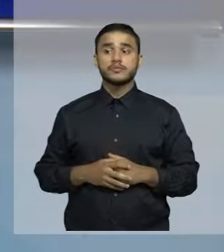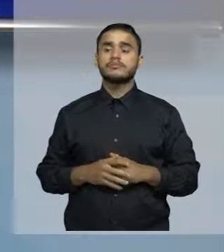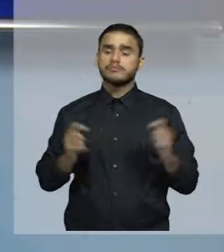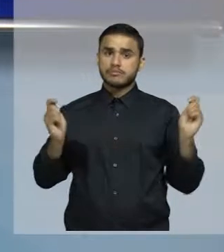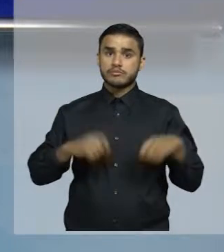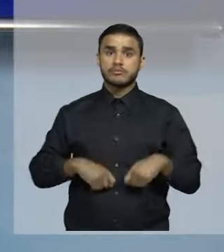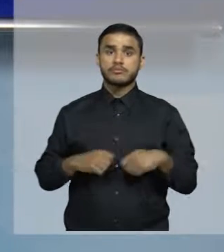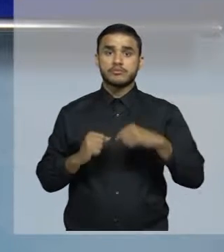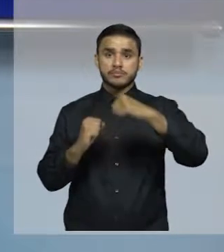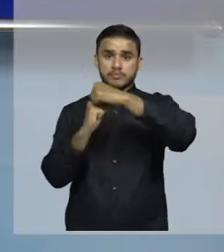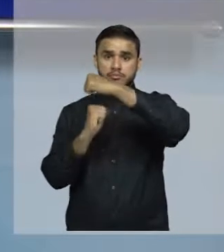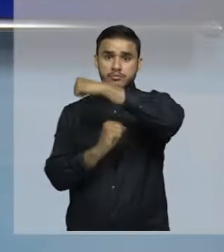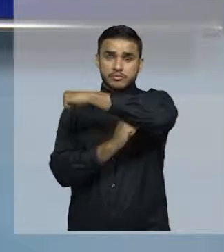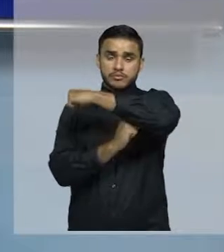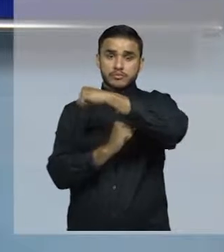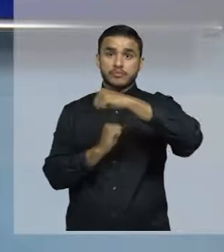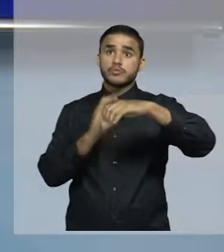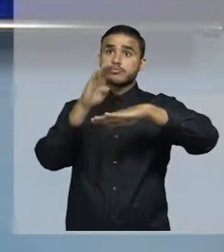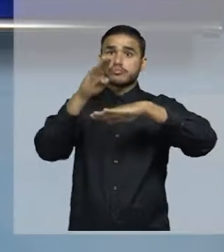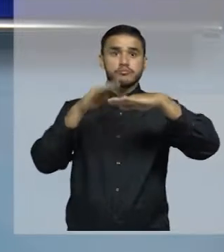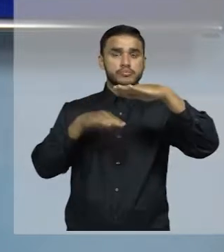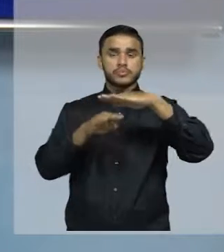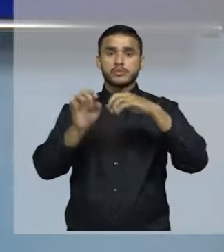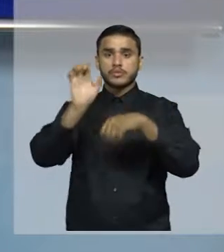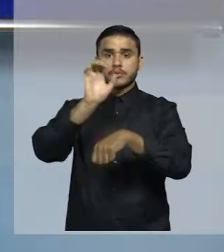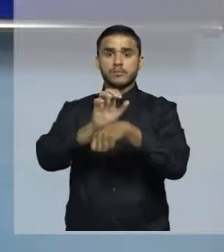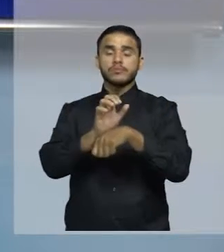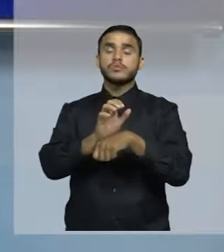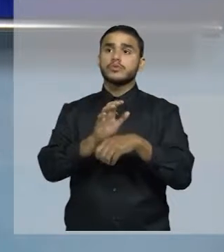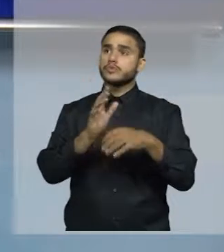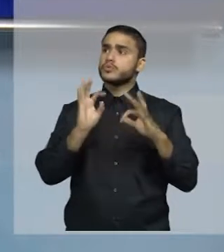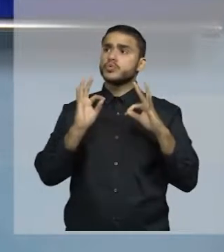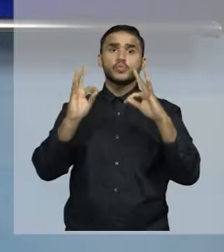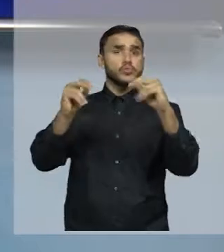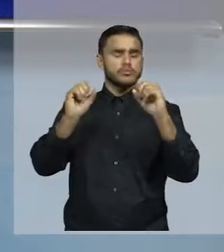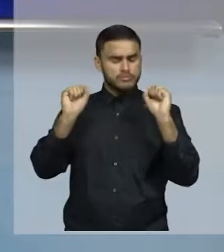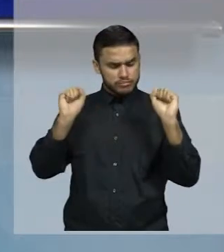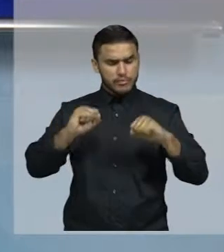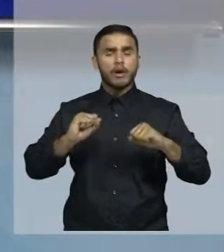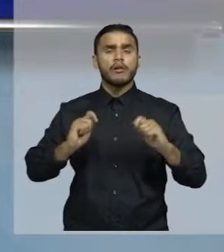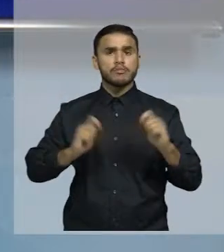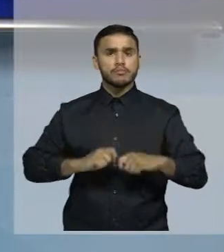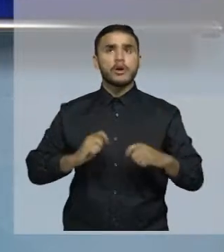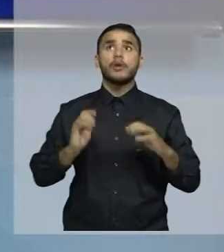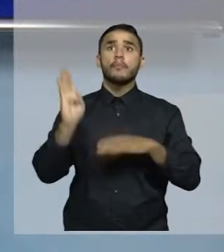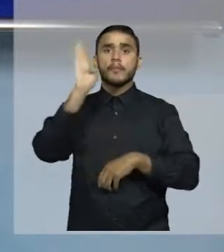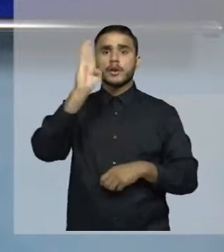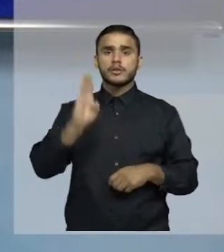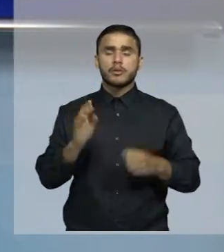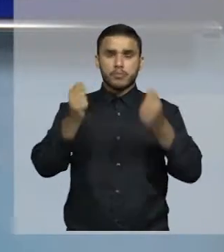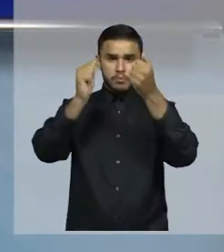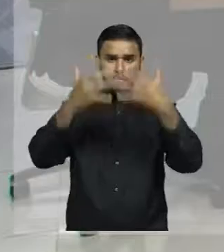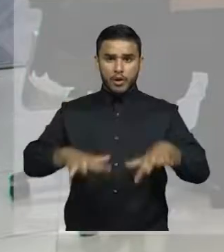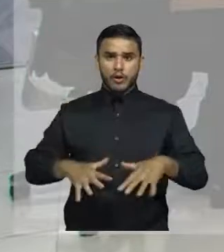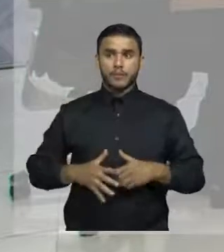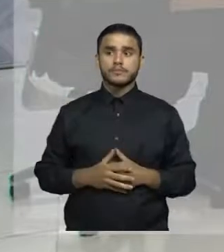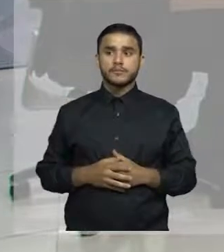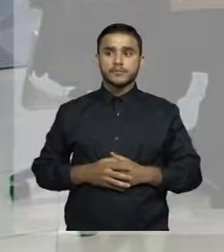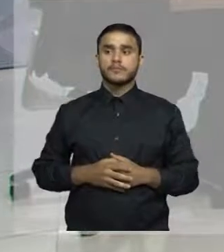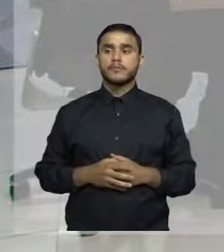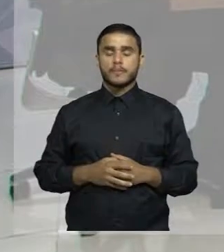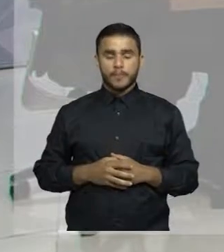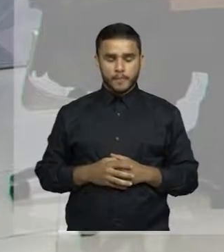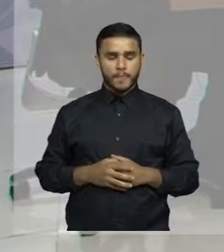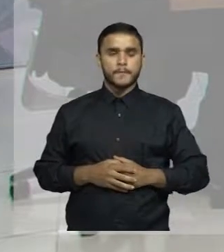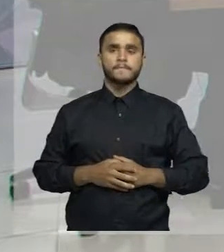podemos derrubar todos os viadutos e pontes de todo o estado ou até mesmo de todo o Brasil. Eu paro por aqui, é evidente que